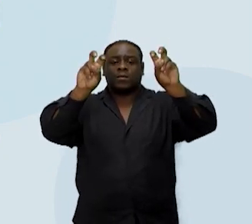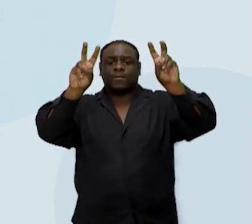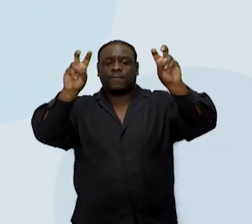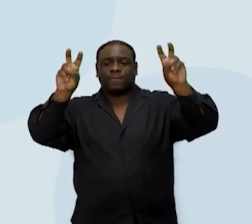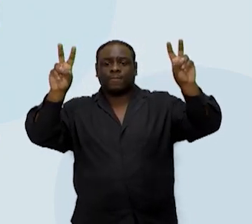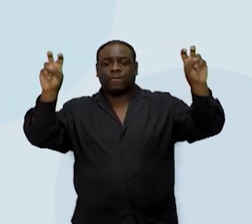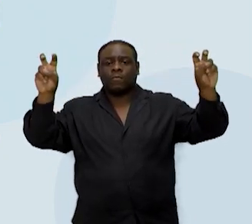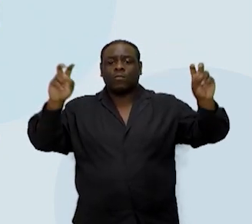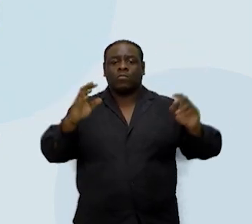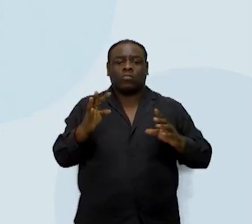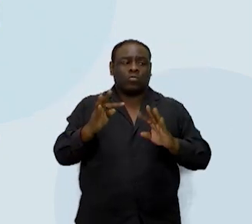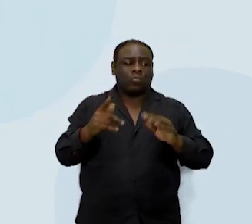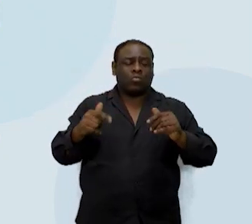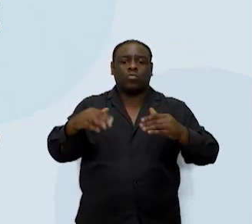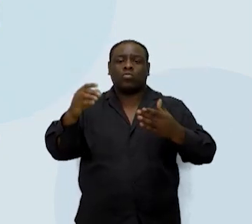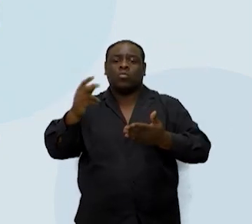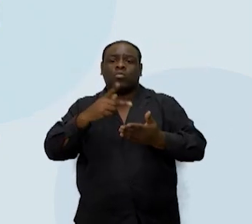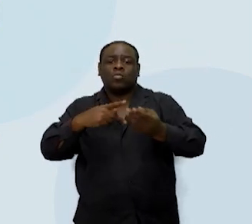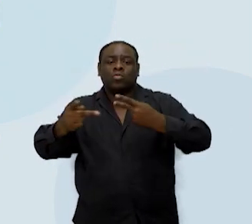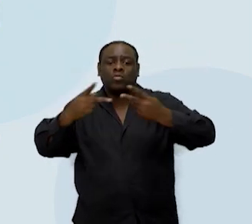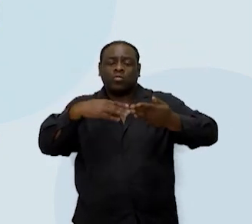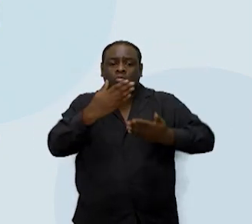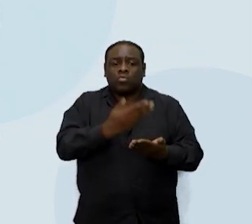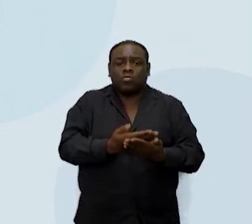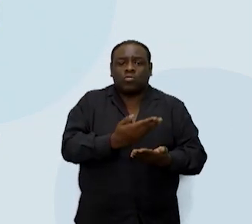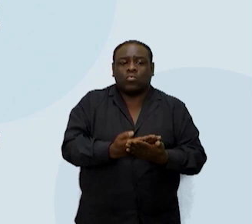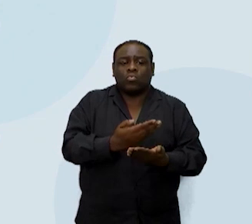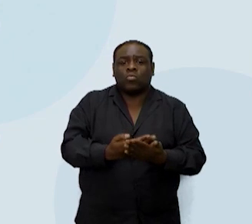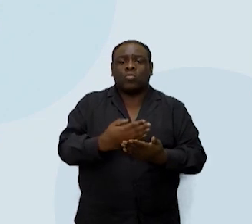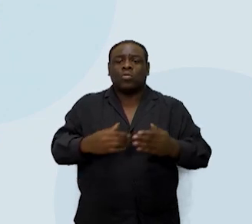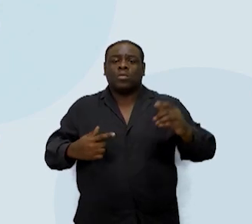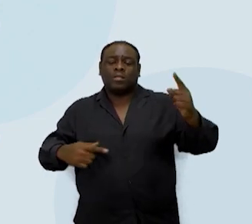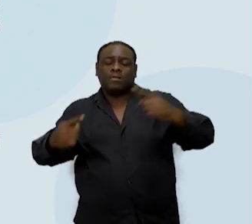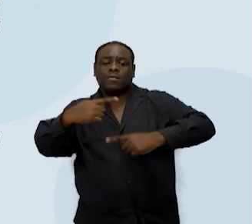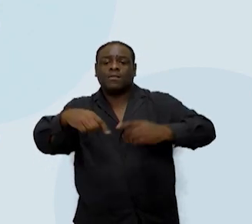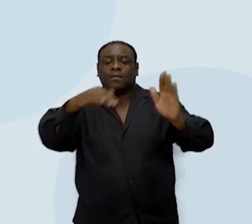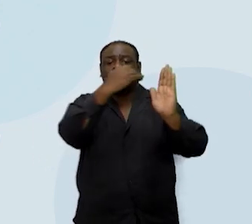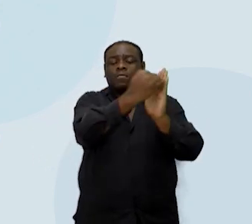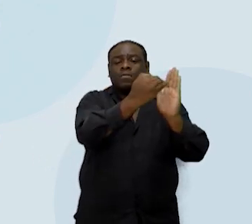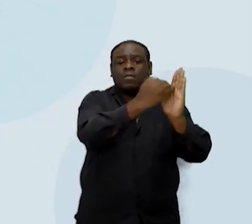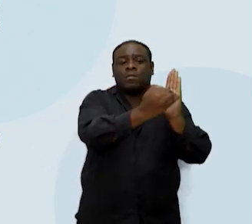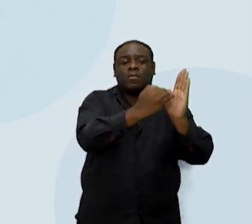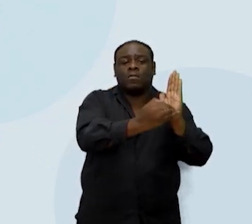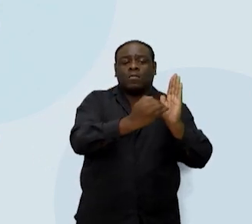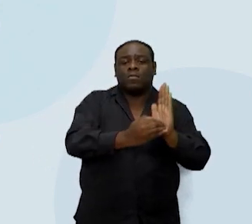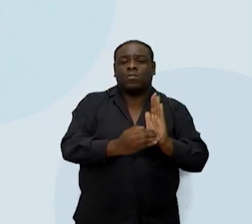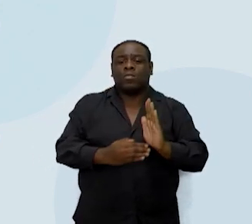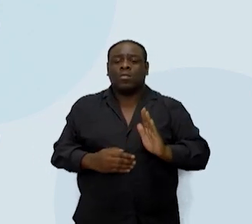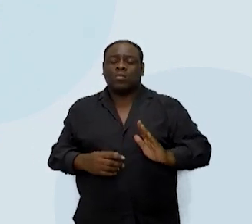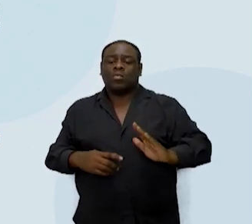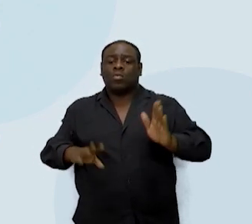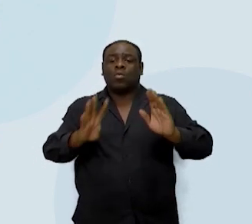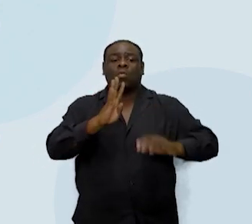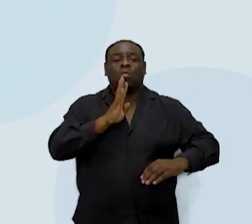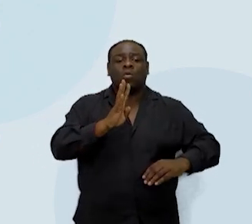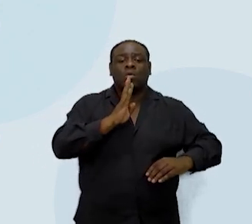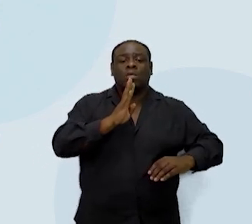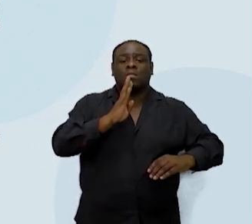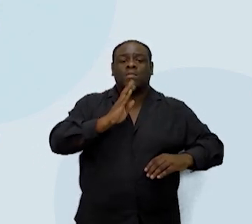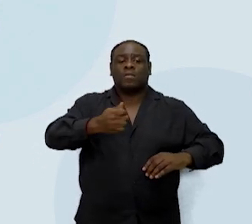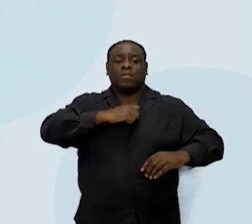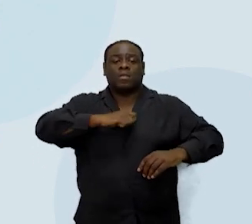tema, tese e tipos de argumentos e estabelecer relações entre partes de um texto,